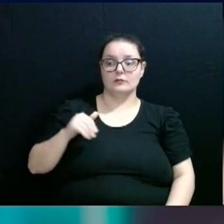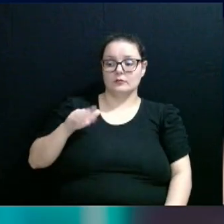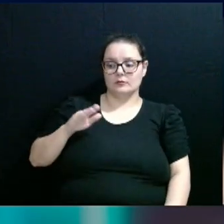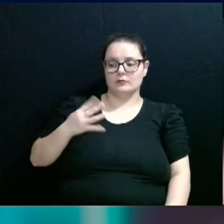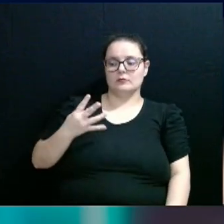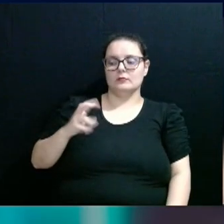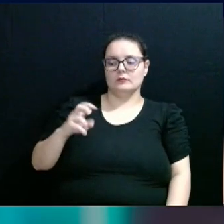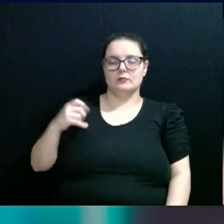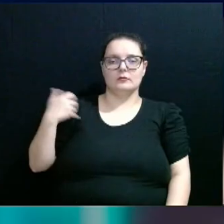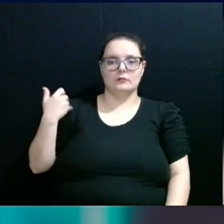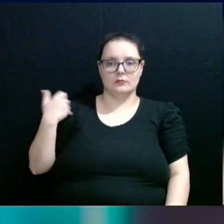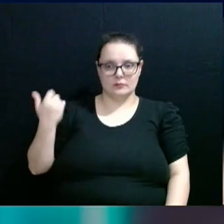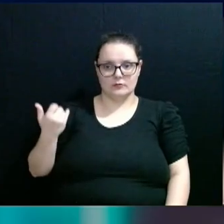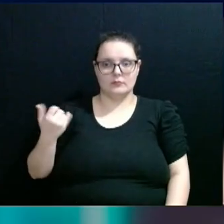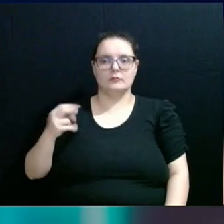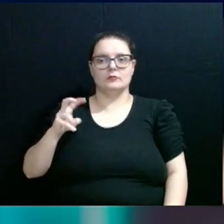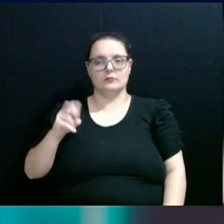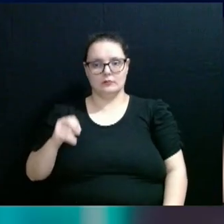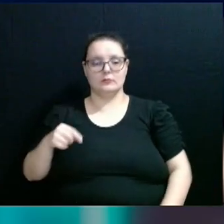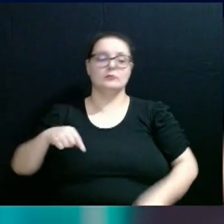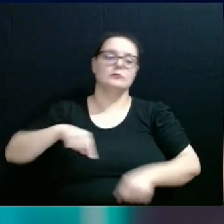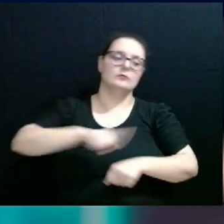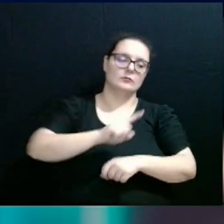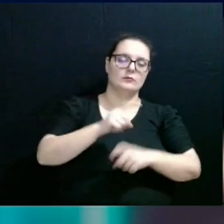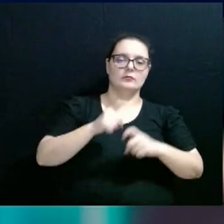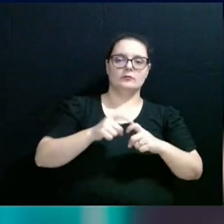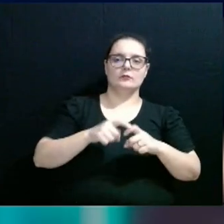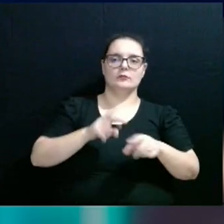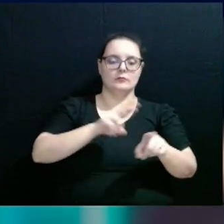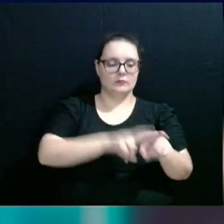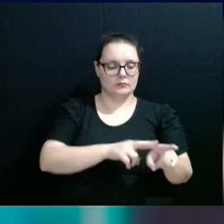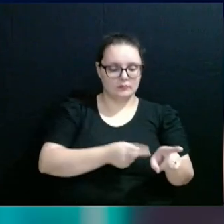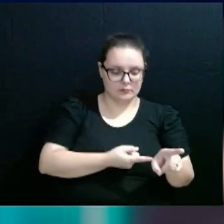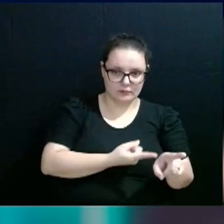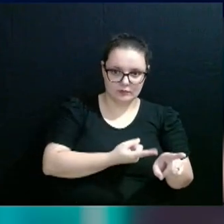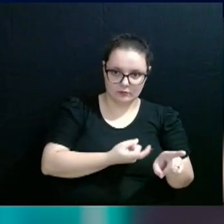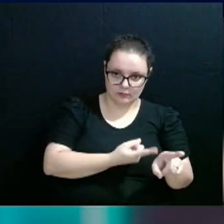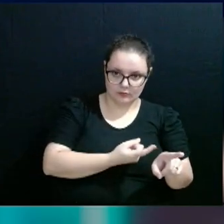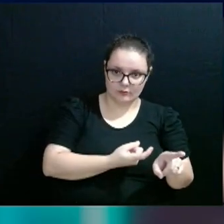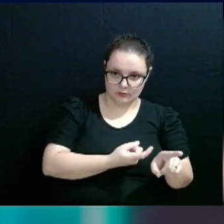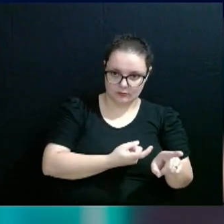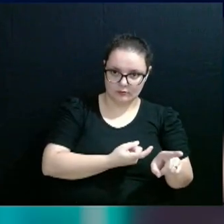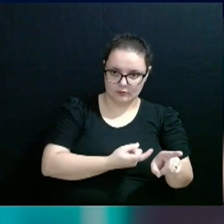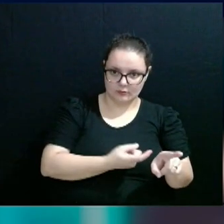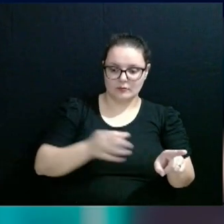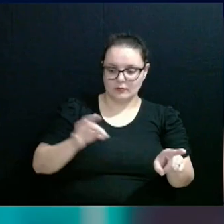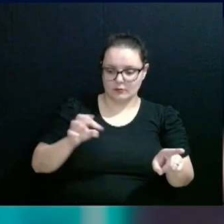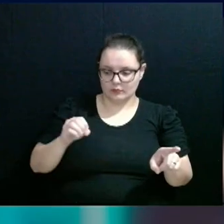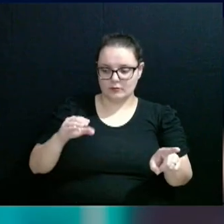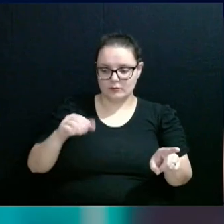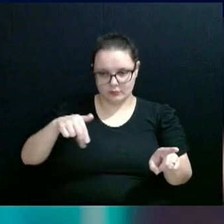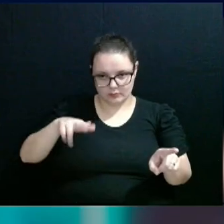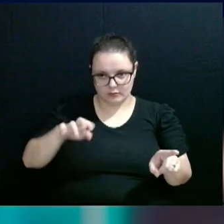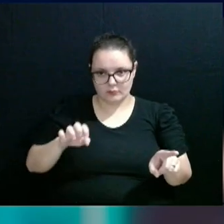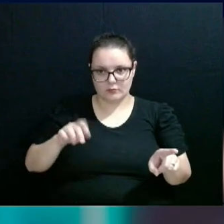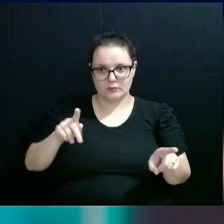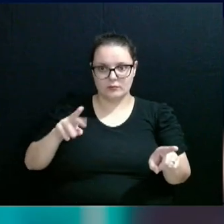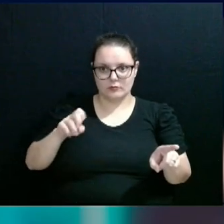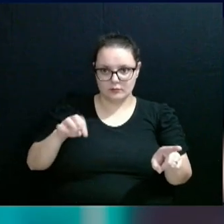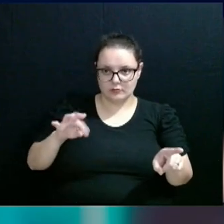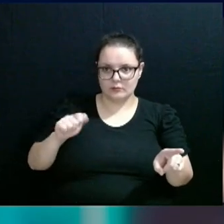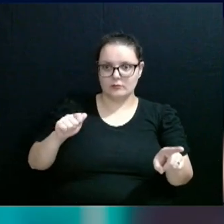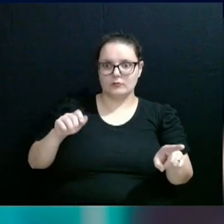médico e faça o toque da próstata, o famigerado toque prostático, os homens correm, mas ele é muito importante, por